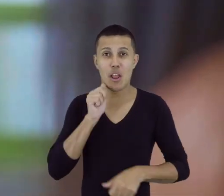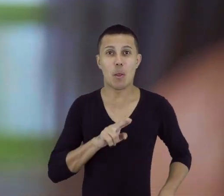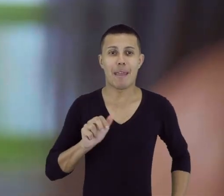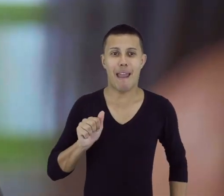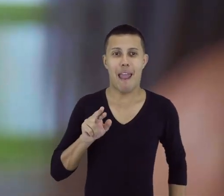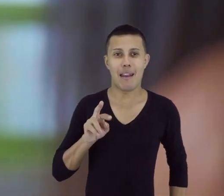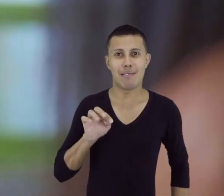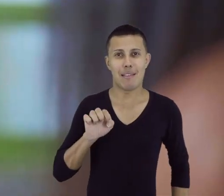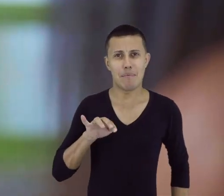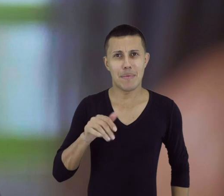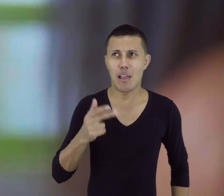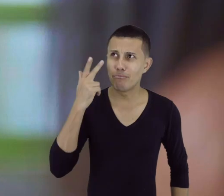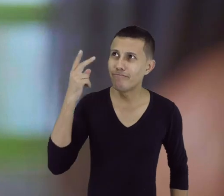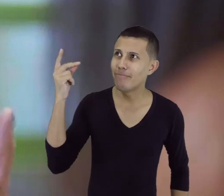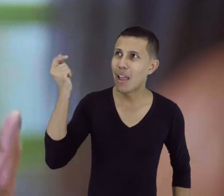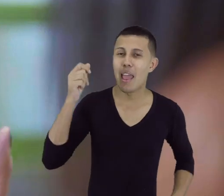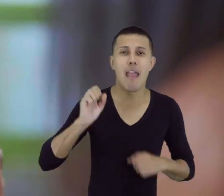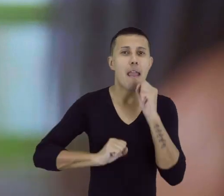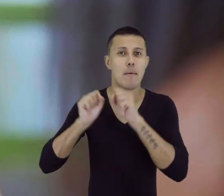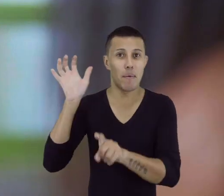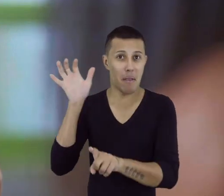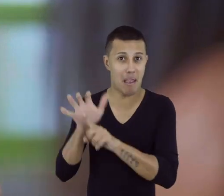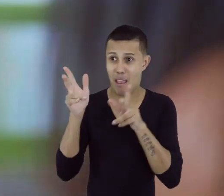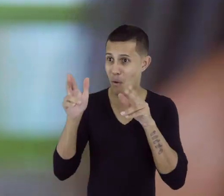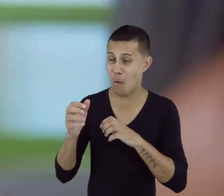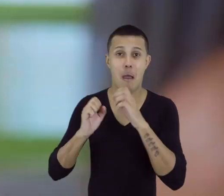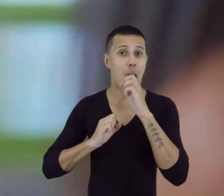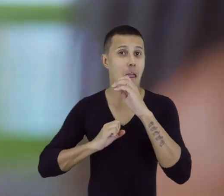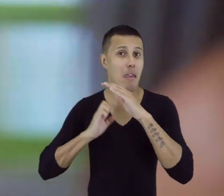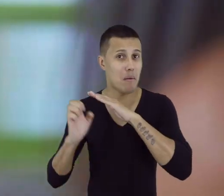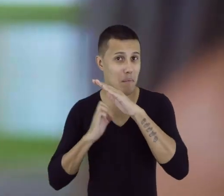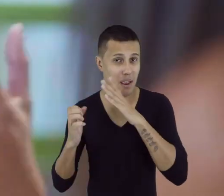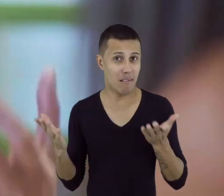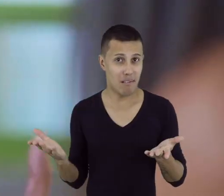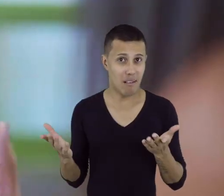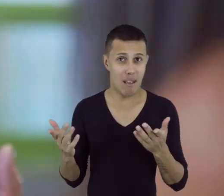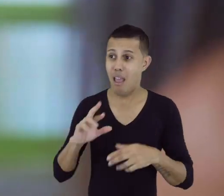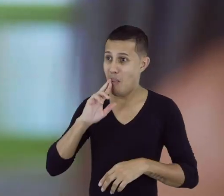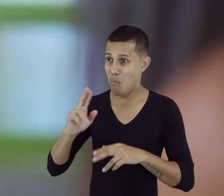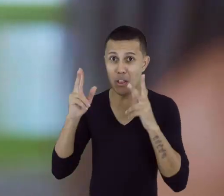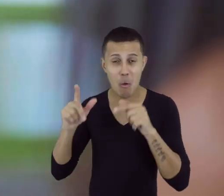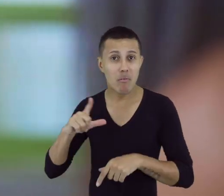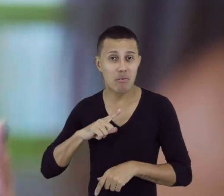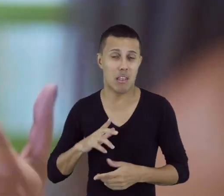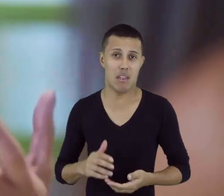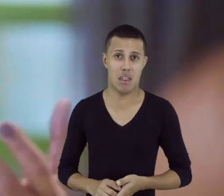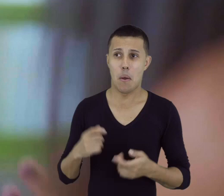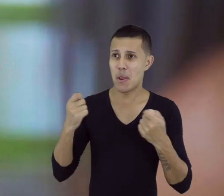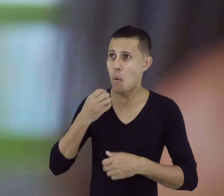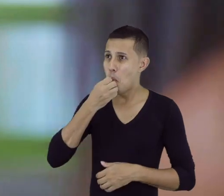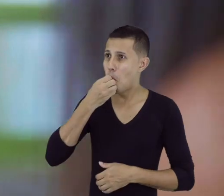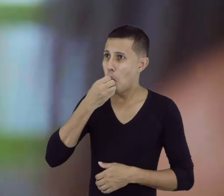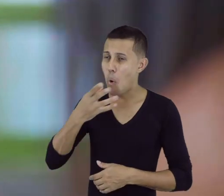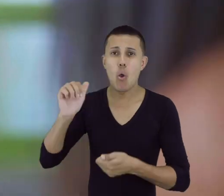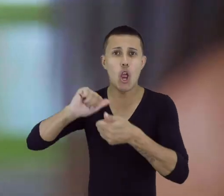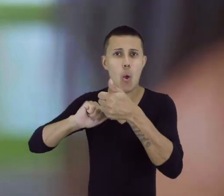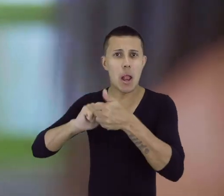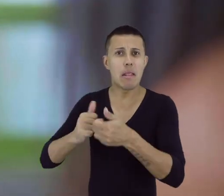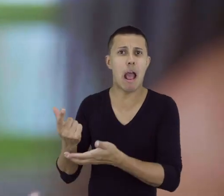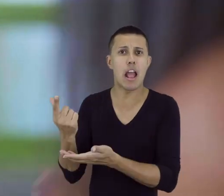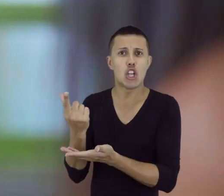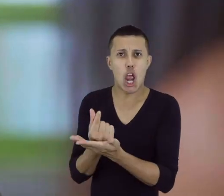Artemisia, que caiu a ficha. Empresa de impacto social é empresa. Antes de mais nada, eu preciso ter resultado. Eu preciso ser eficiente do ponto de